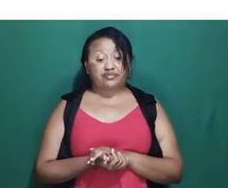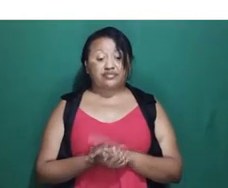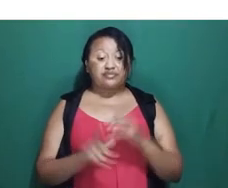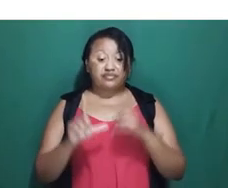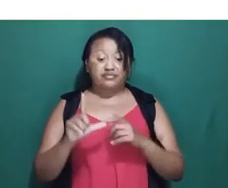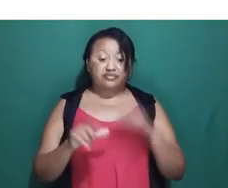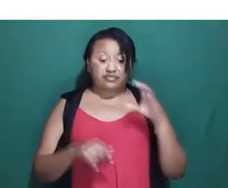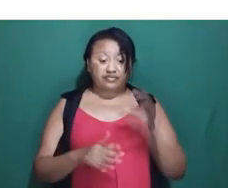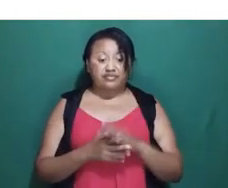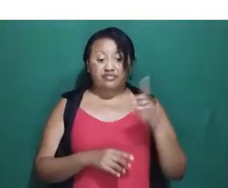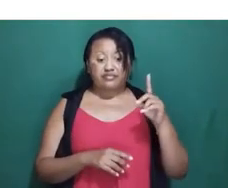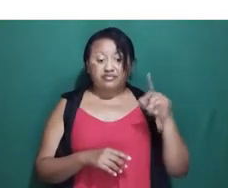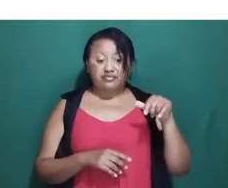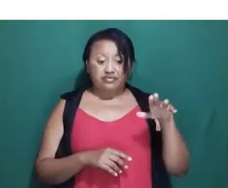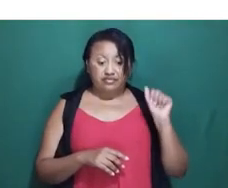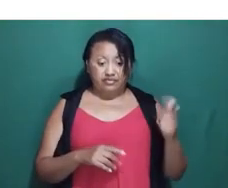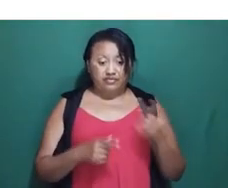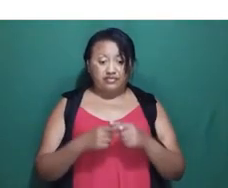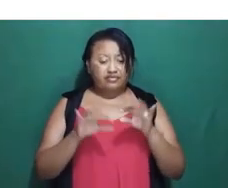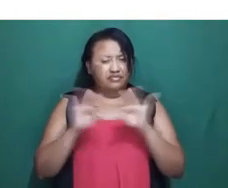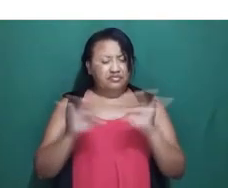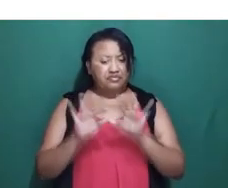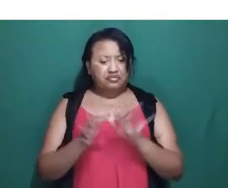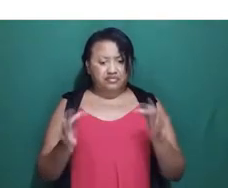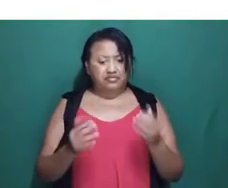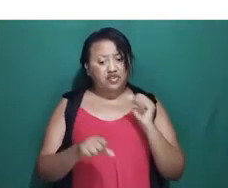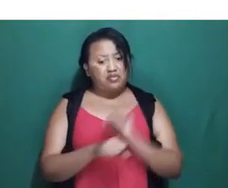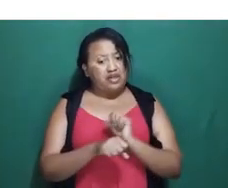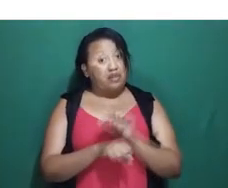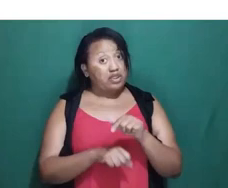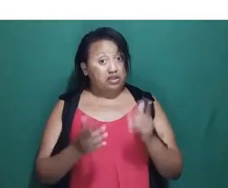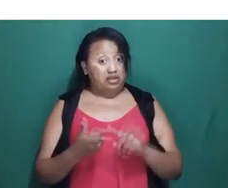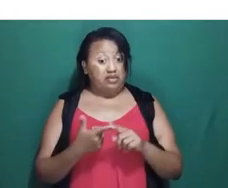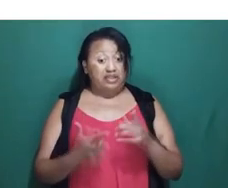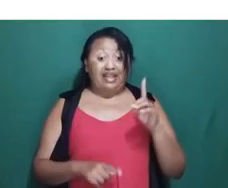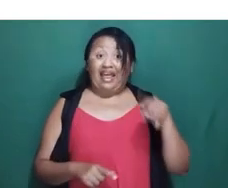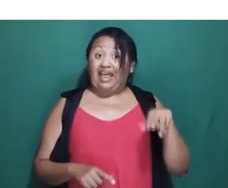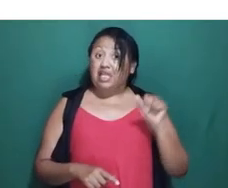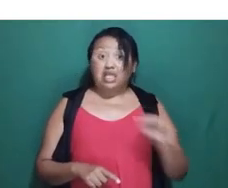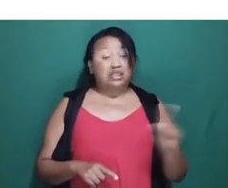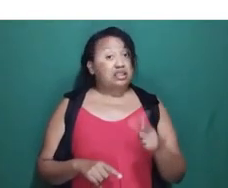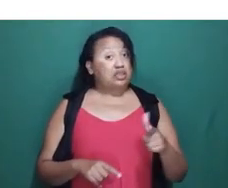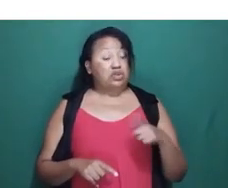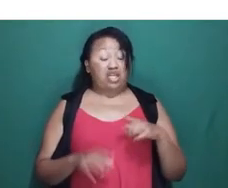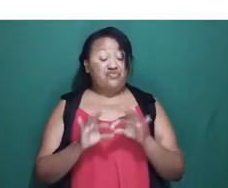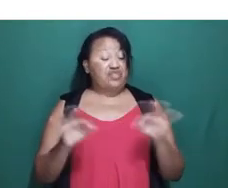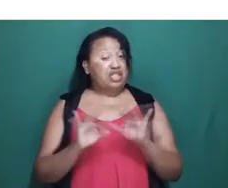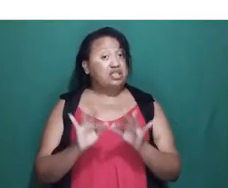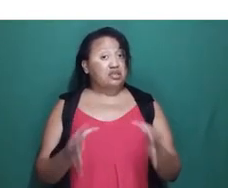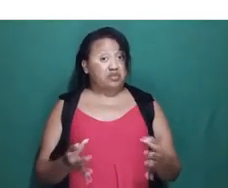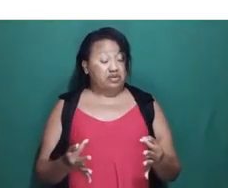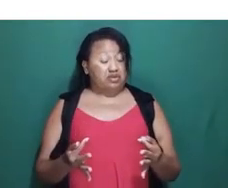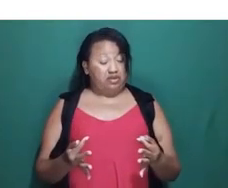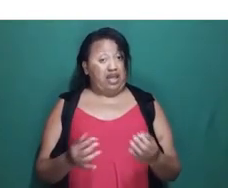letra C no DNA por conta da fita simples vou parar por aqui também DNA não tem fita simples gente DNA